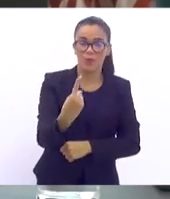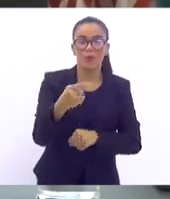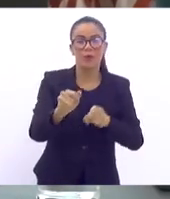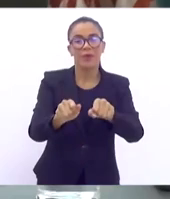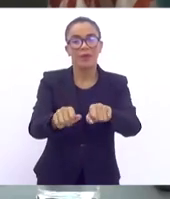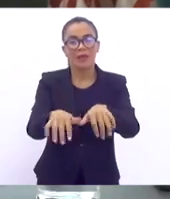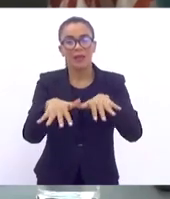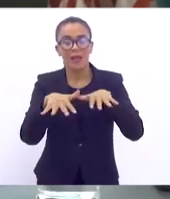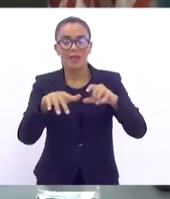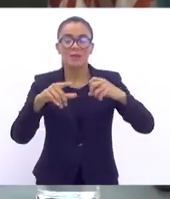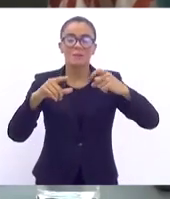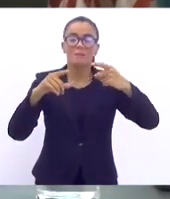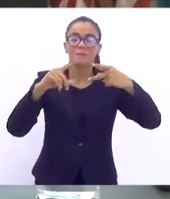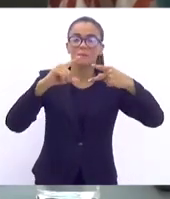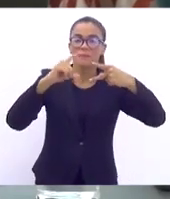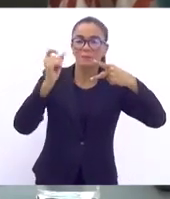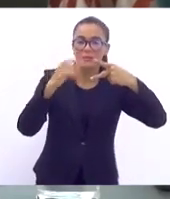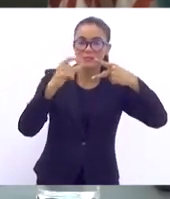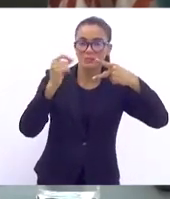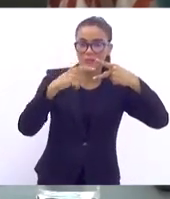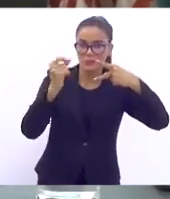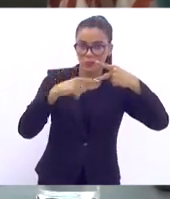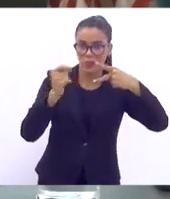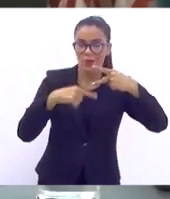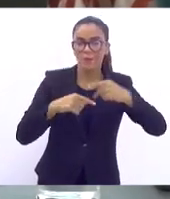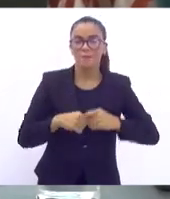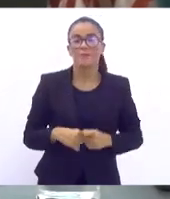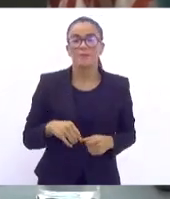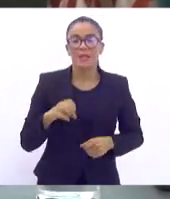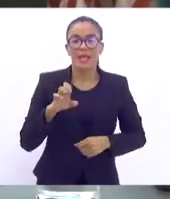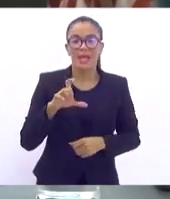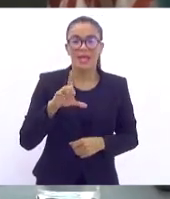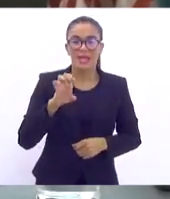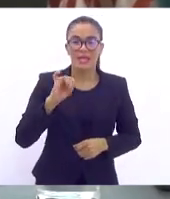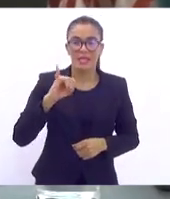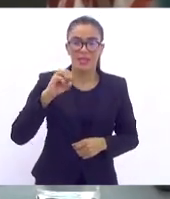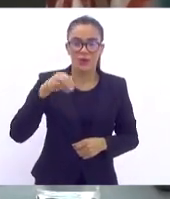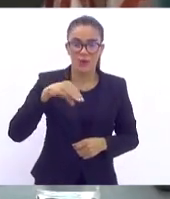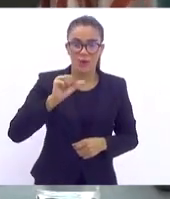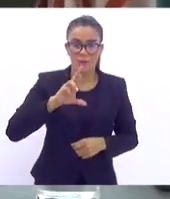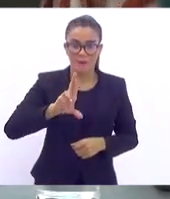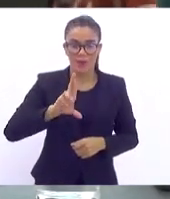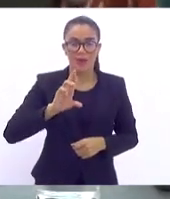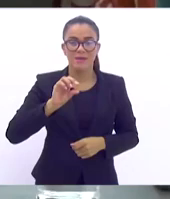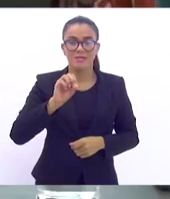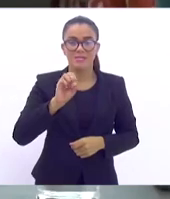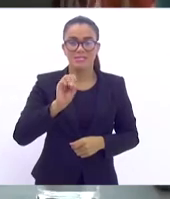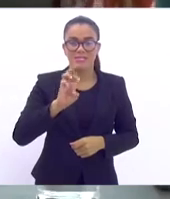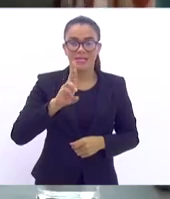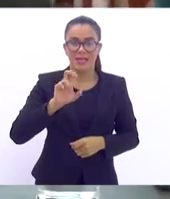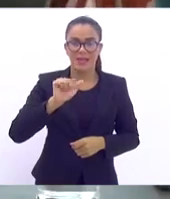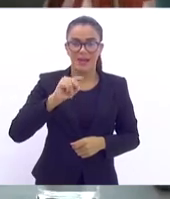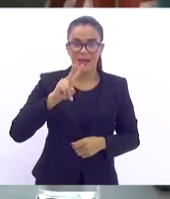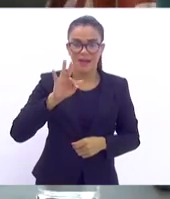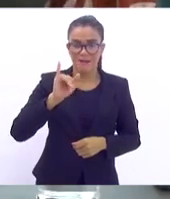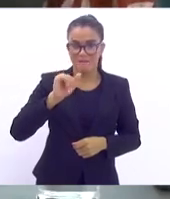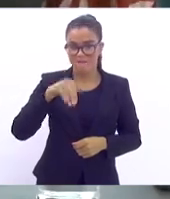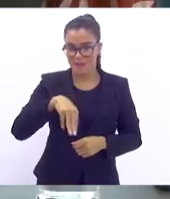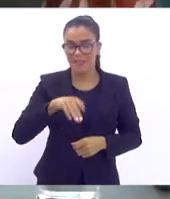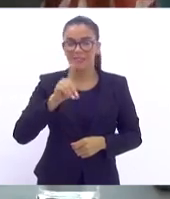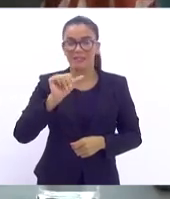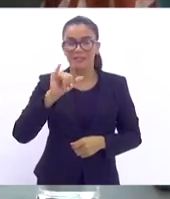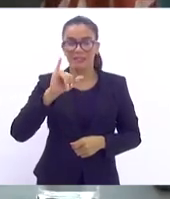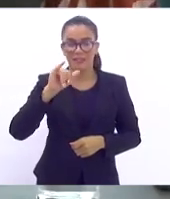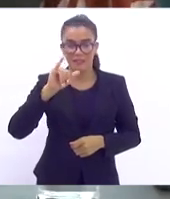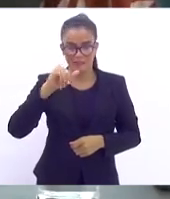bancada do PSOL acionada pelo Deputado Coelho Flávio serafine Dani Monteiro e